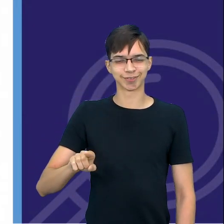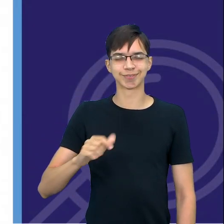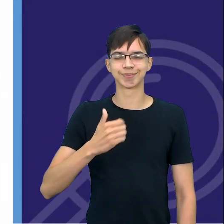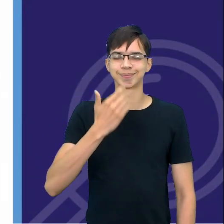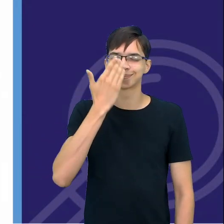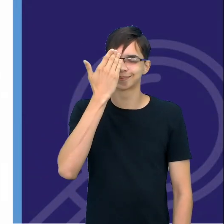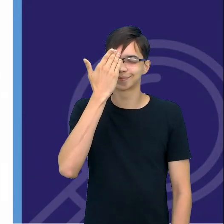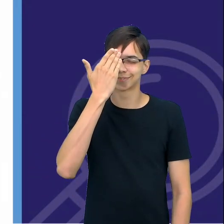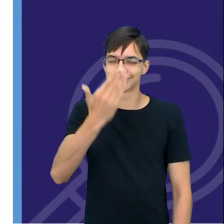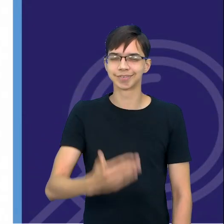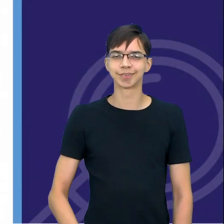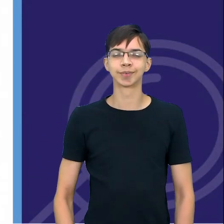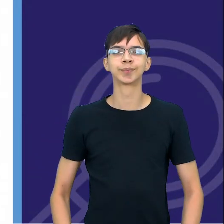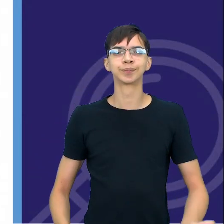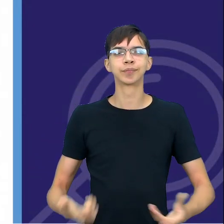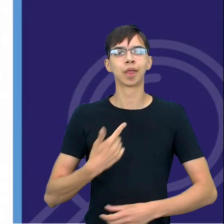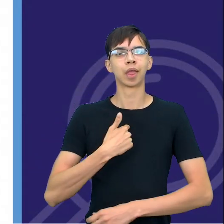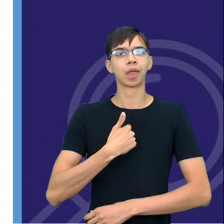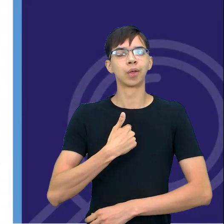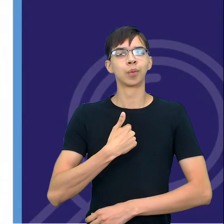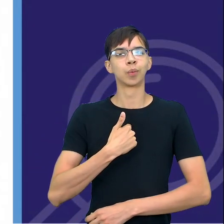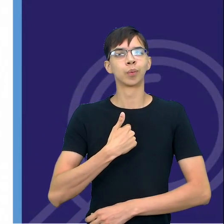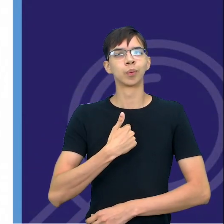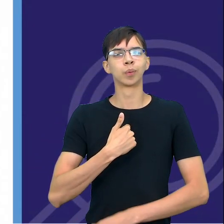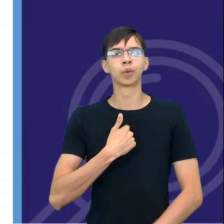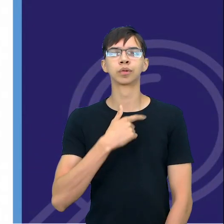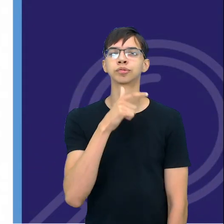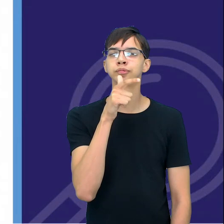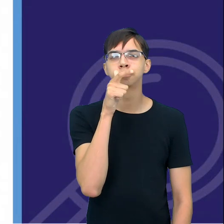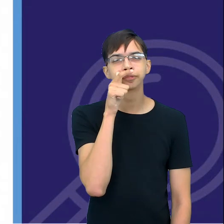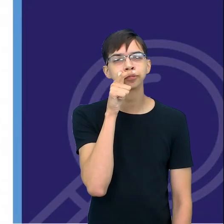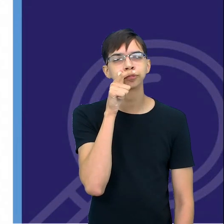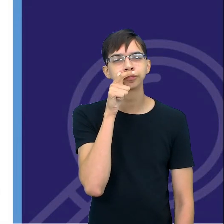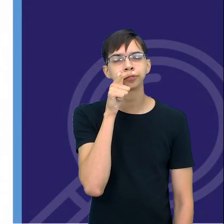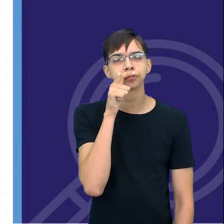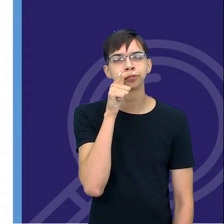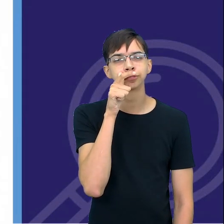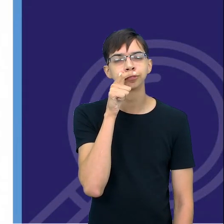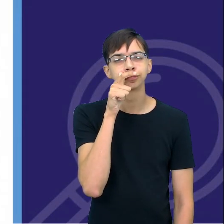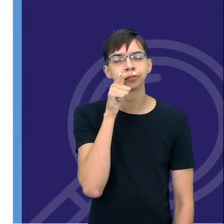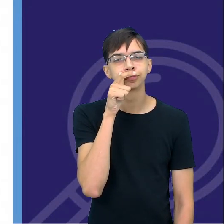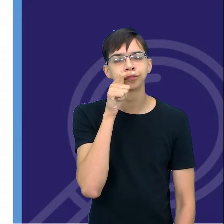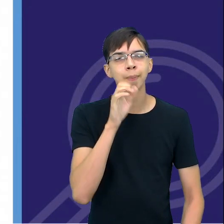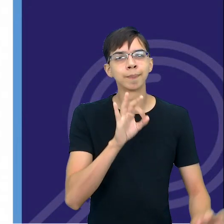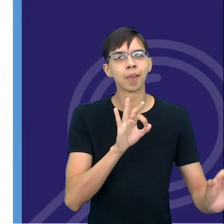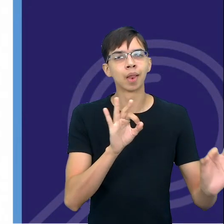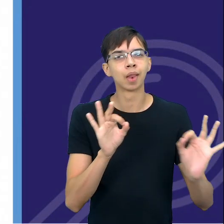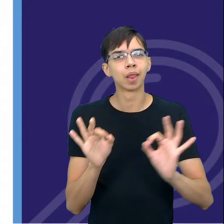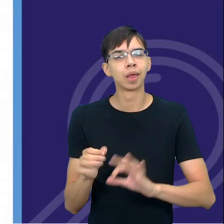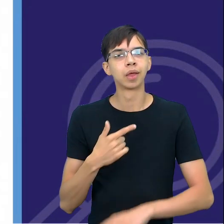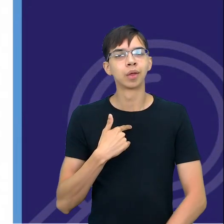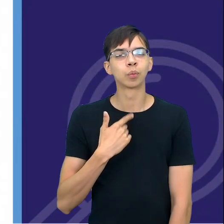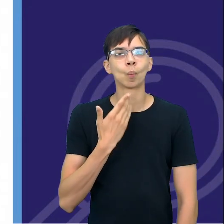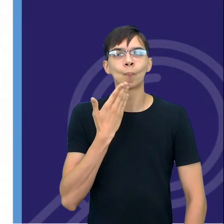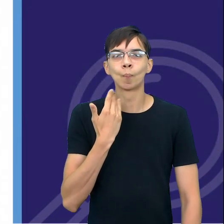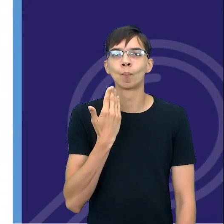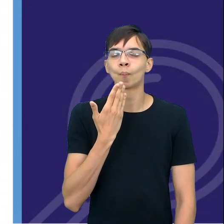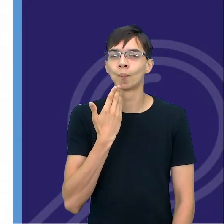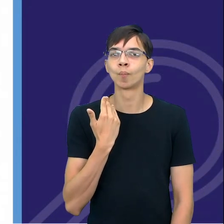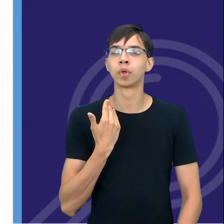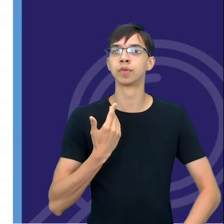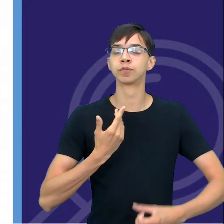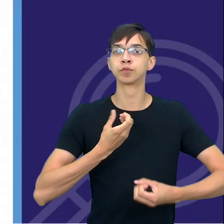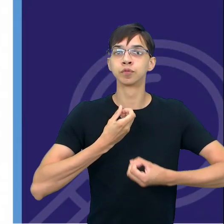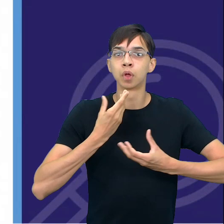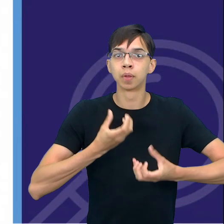aqui, debruçada, ouvindo e falando, gente, olha quanta coisa, quanta informação interessante que a gente pode